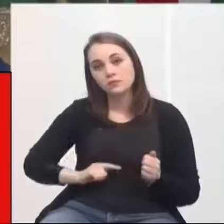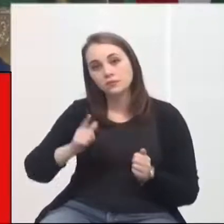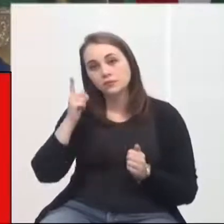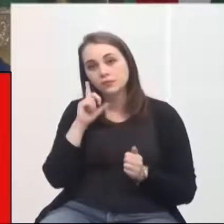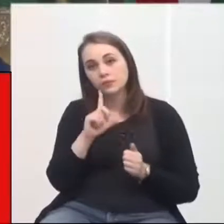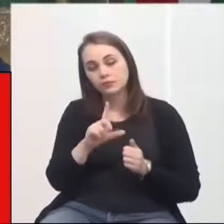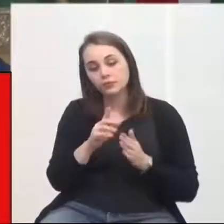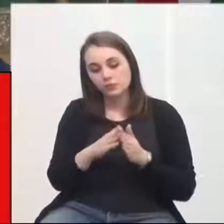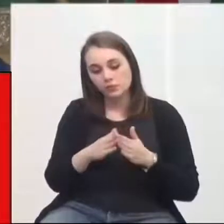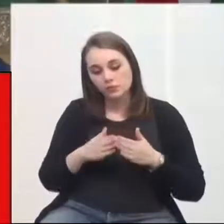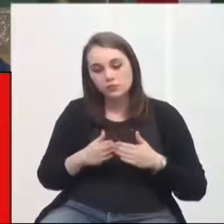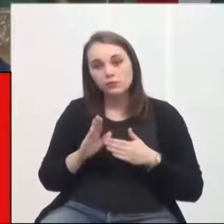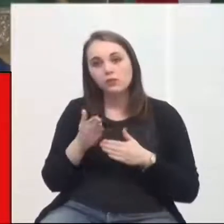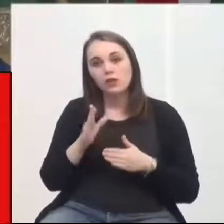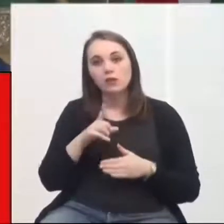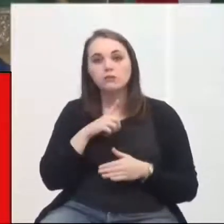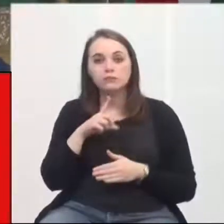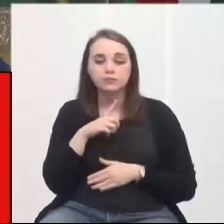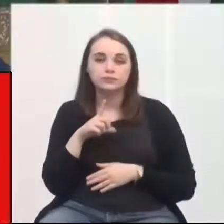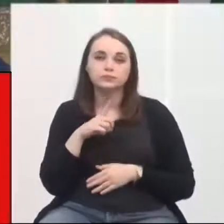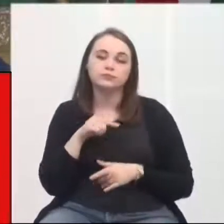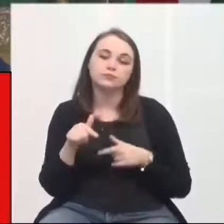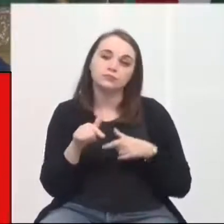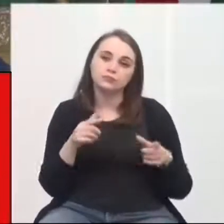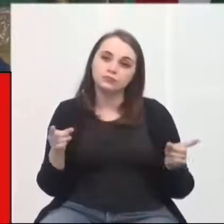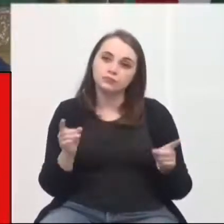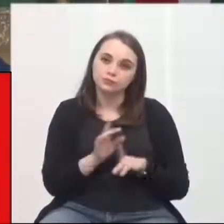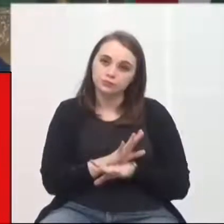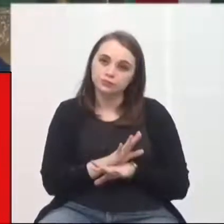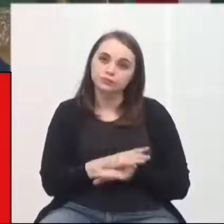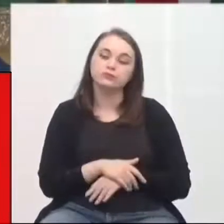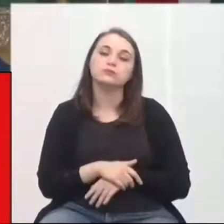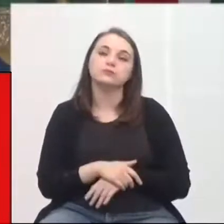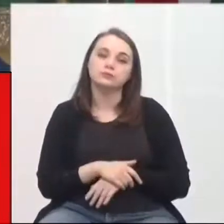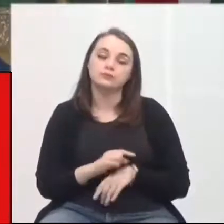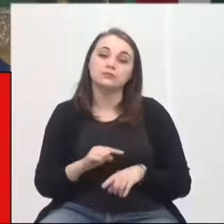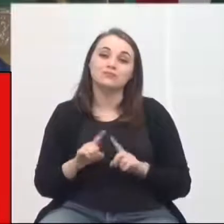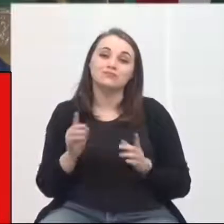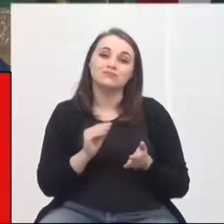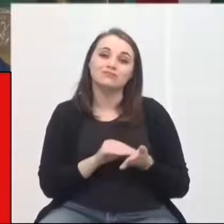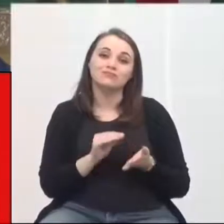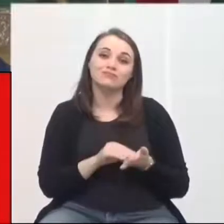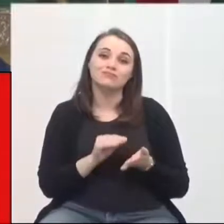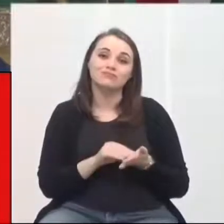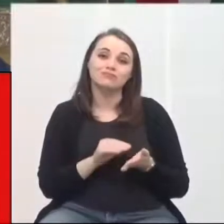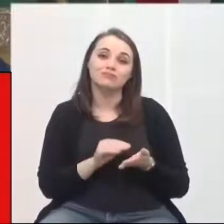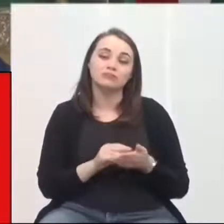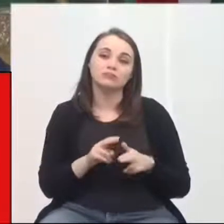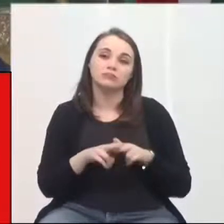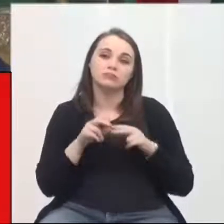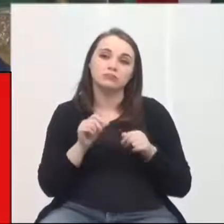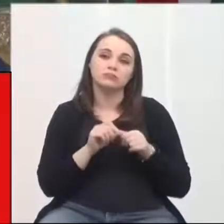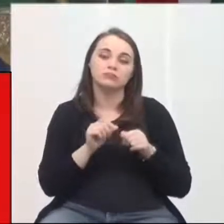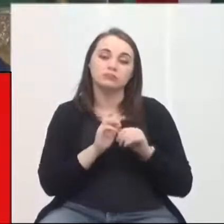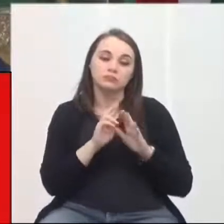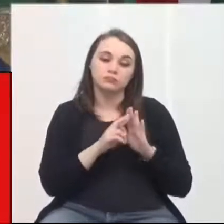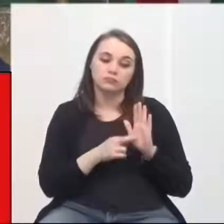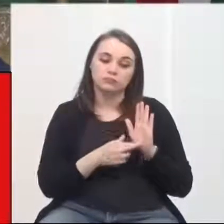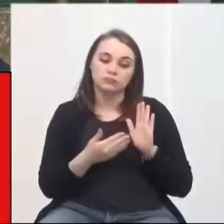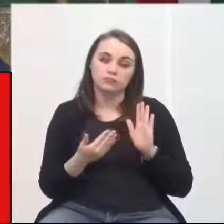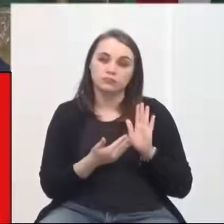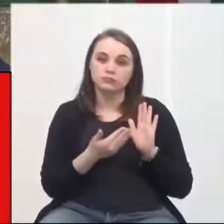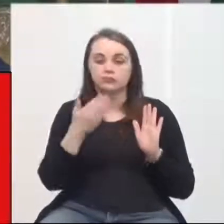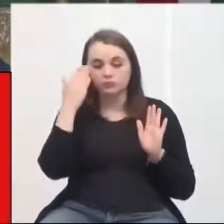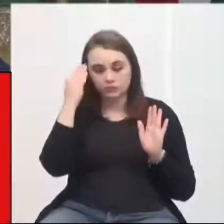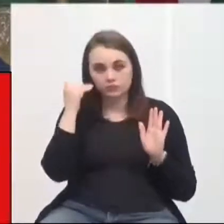licitada. E logo teremos aí a obra com certeza concluída, mas ainda faltam muitas, por isso eu fiz esse requerimento. A gente